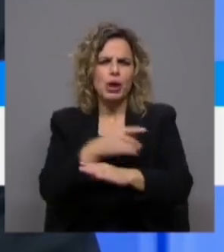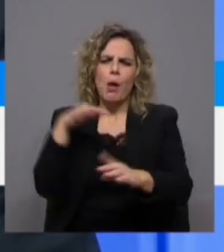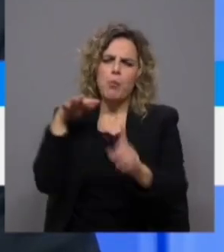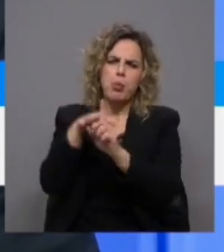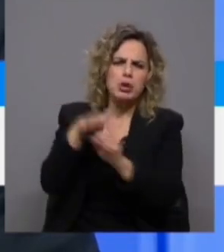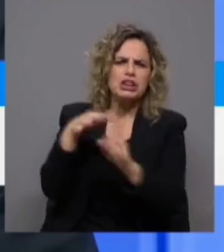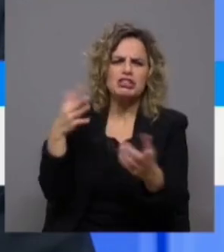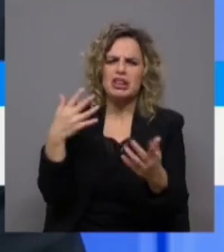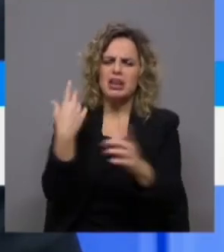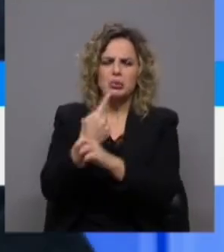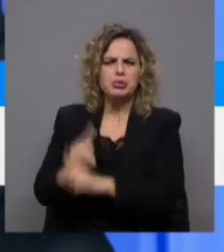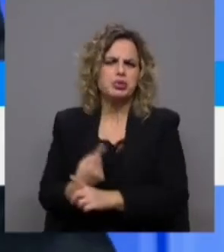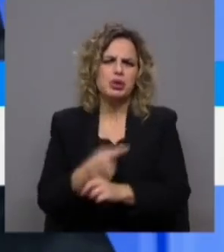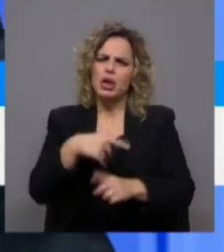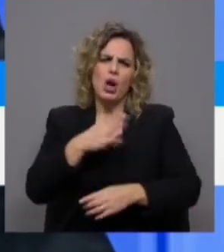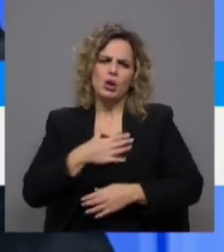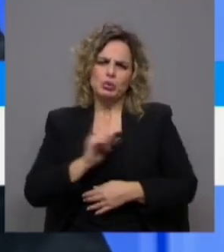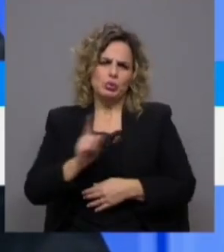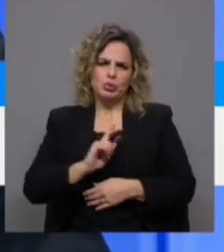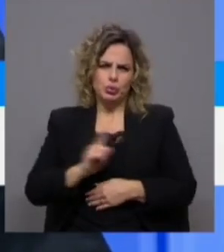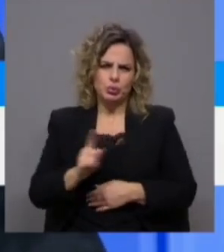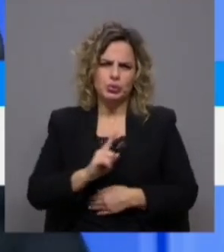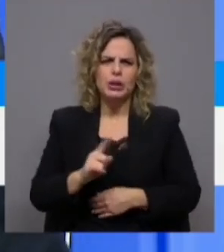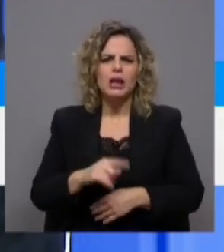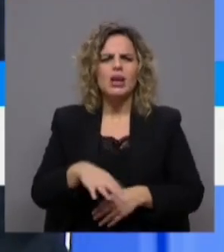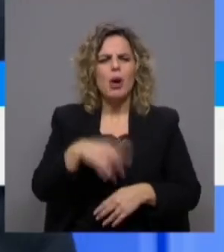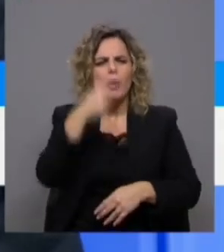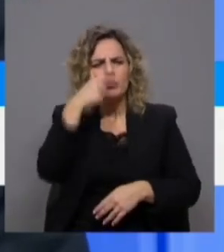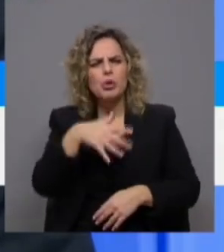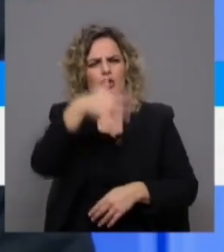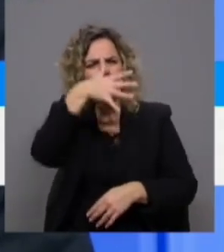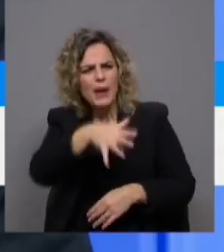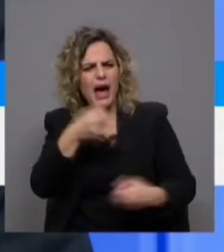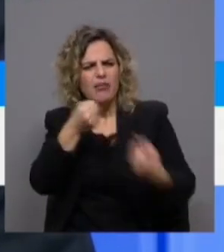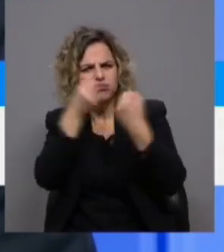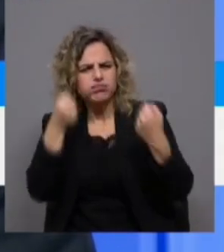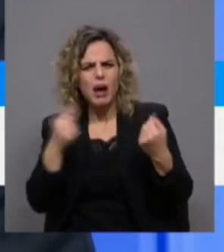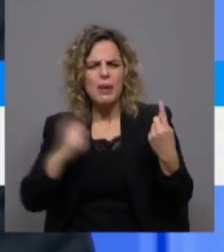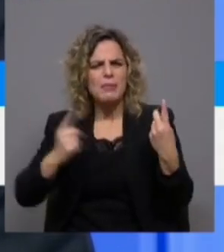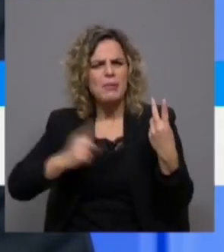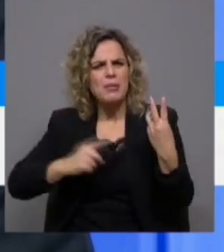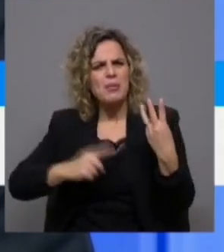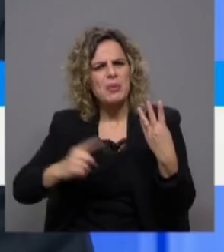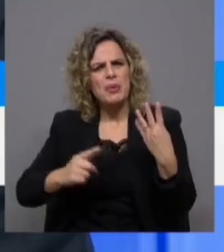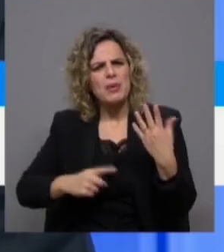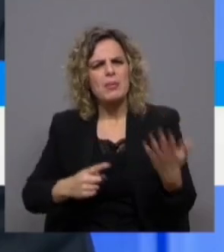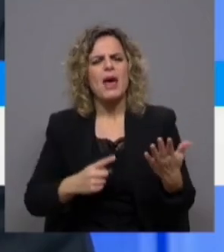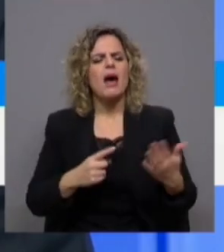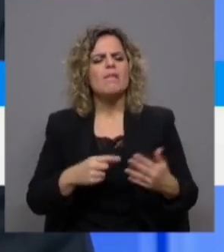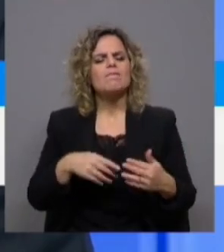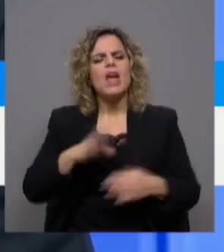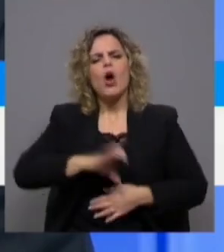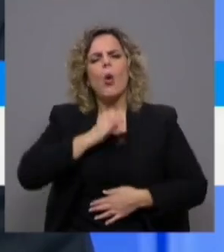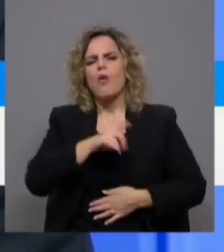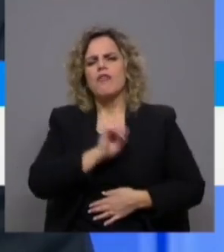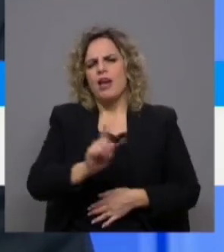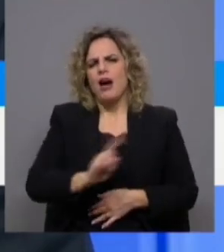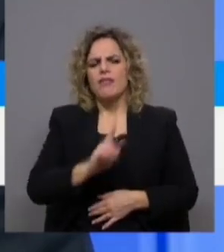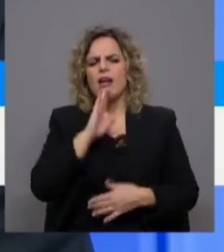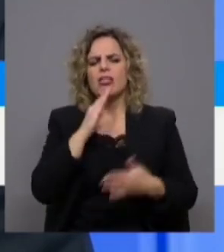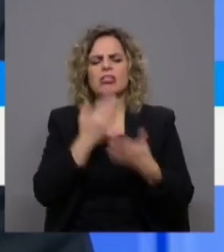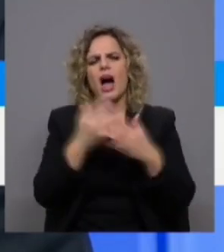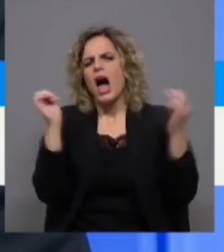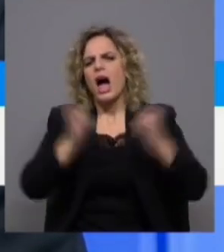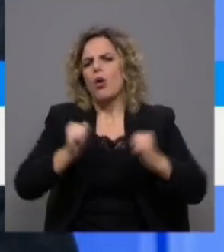populista não que estamos oficialmente nada isso com tendências novas com demasiada frequência e não é um partido confiável que eu posso posso fazer